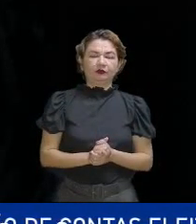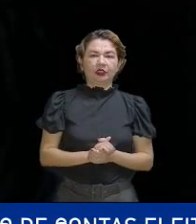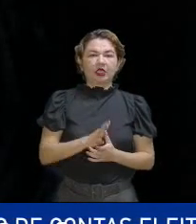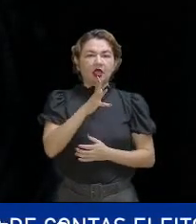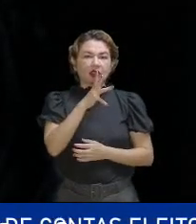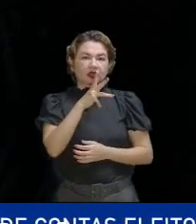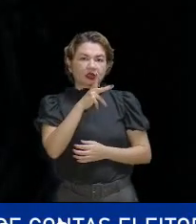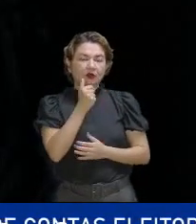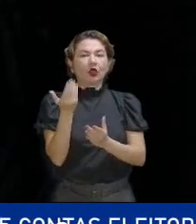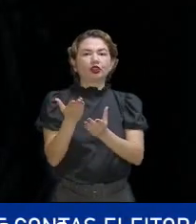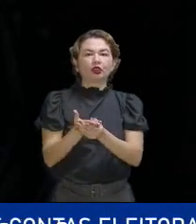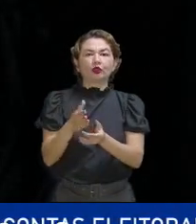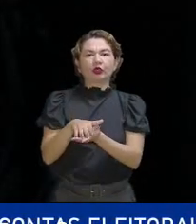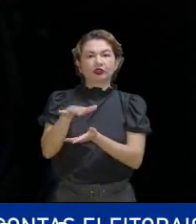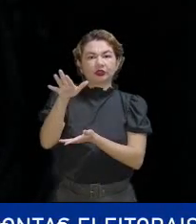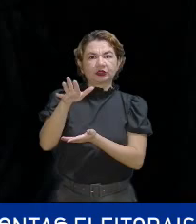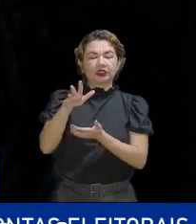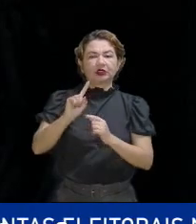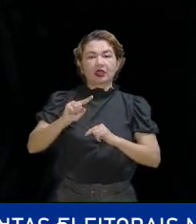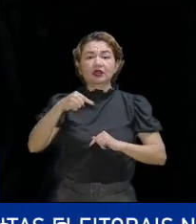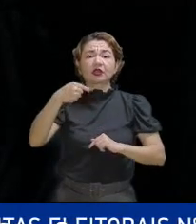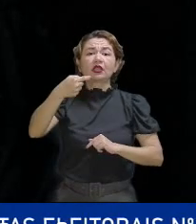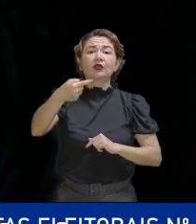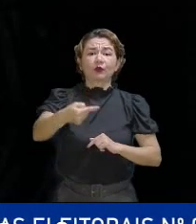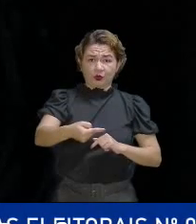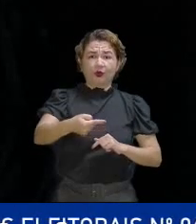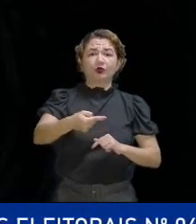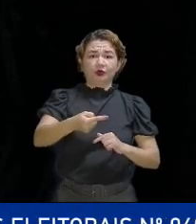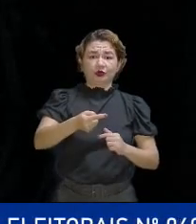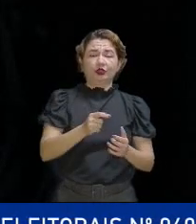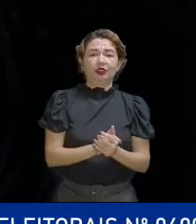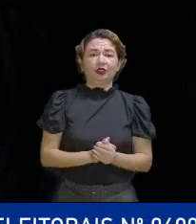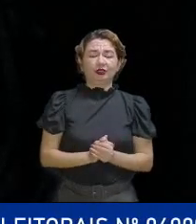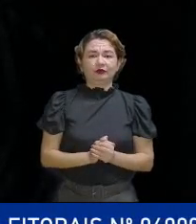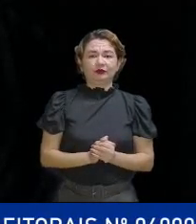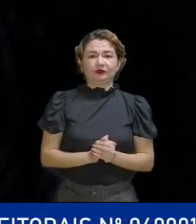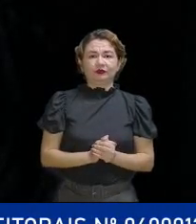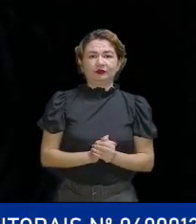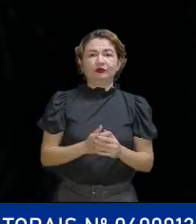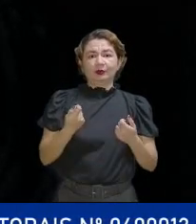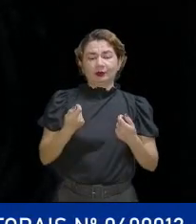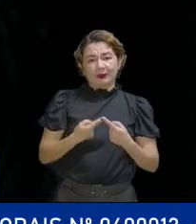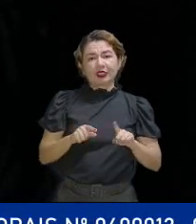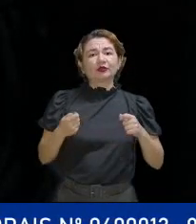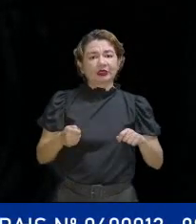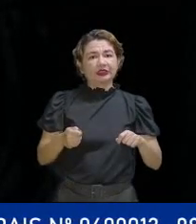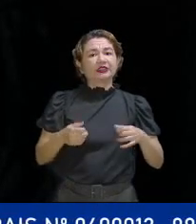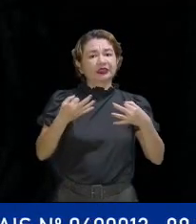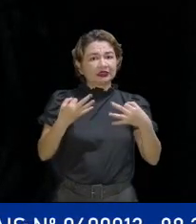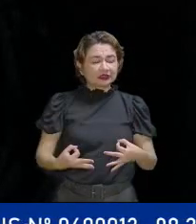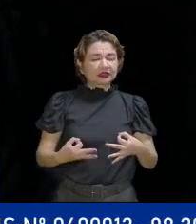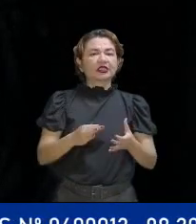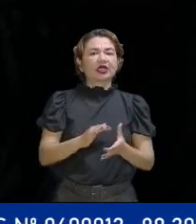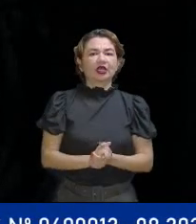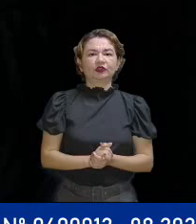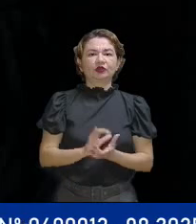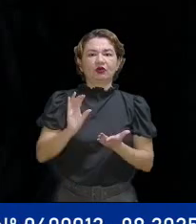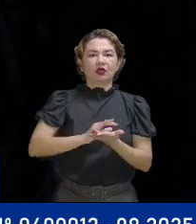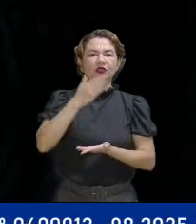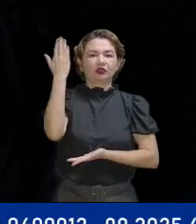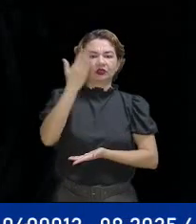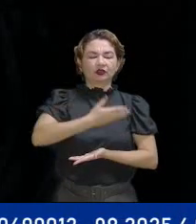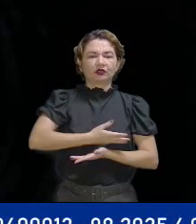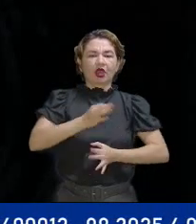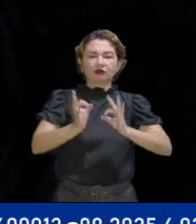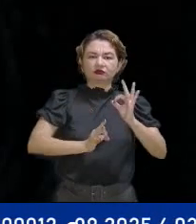morosidade processual para adiar as consequências do descumprimento da obrigação legal. Em síntese, a possibilidade de regularização das